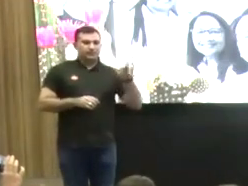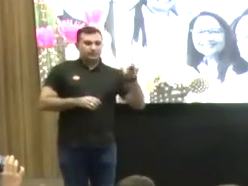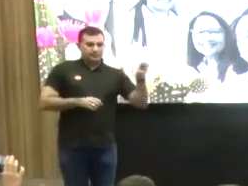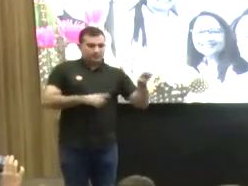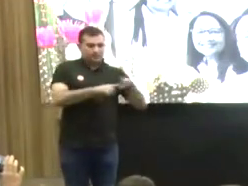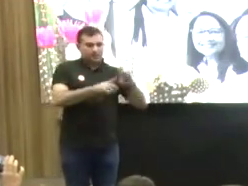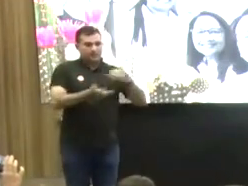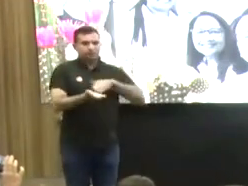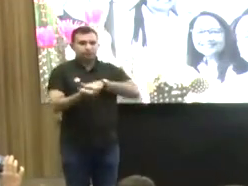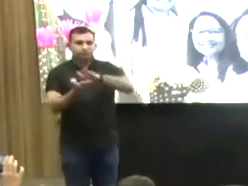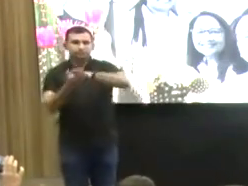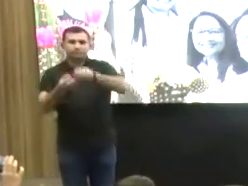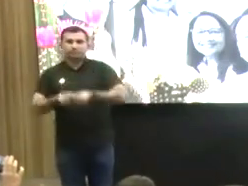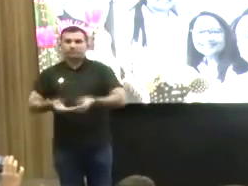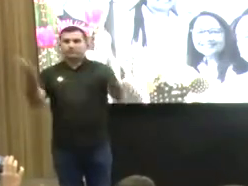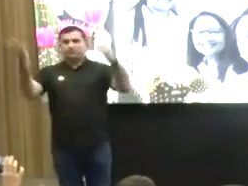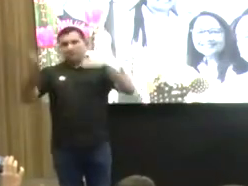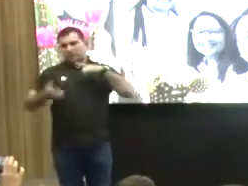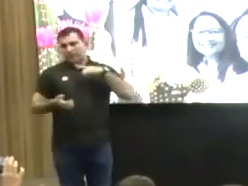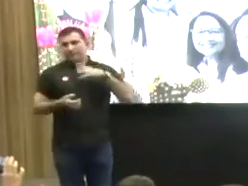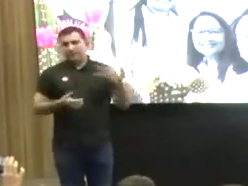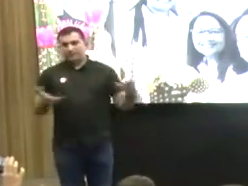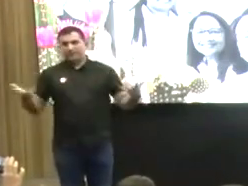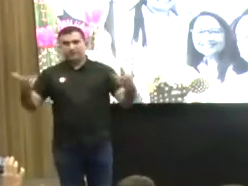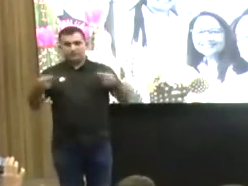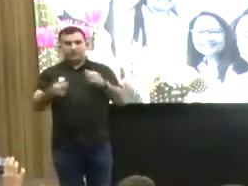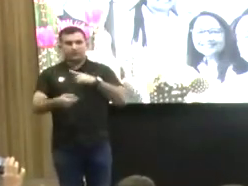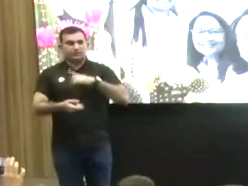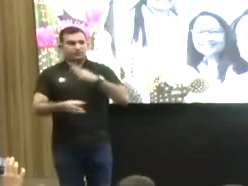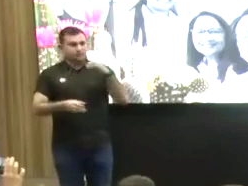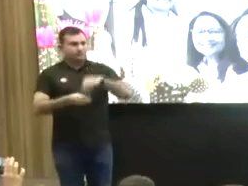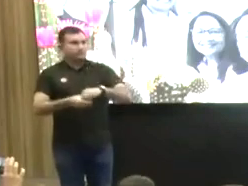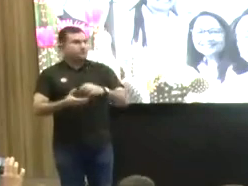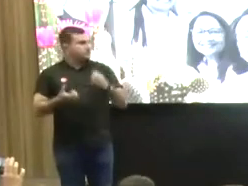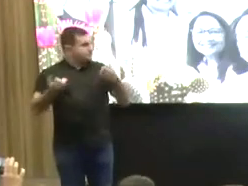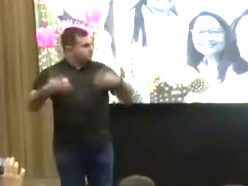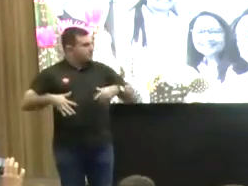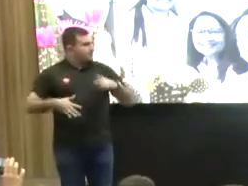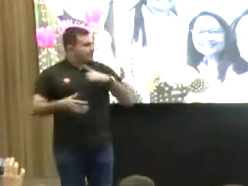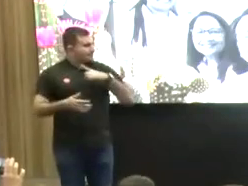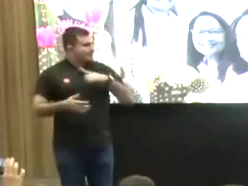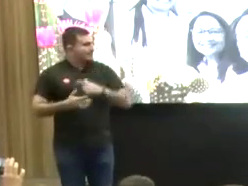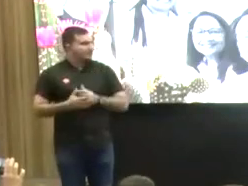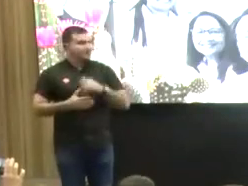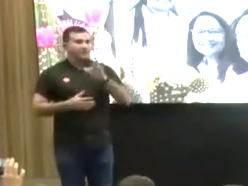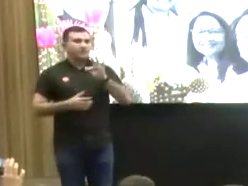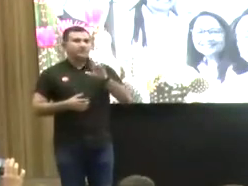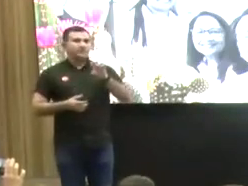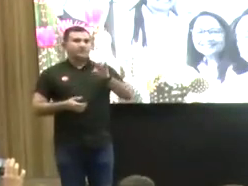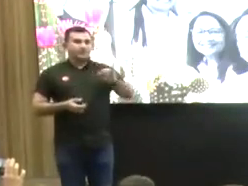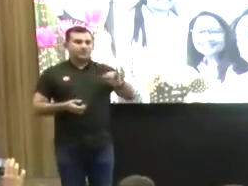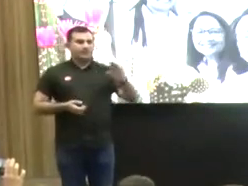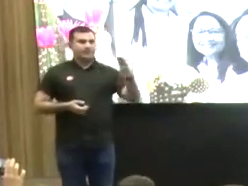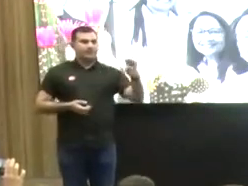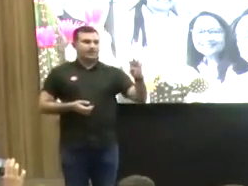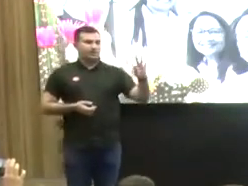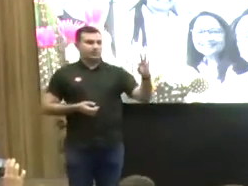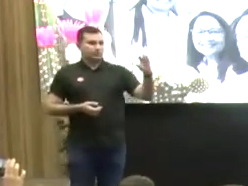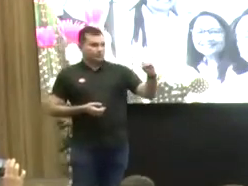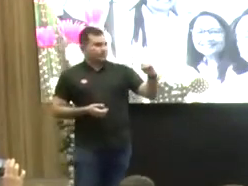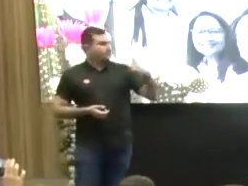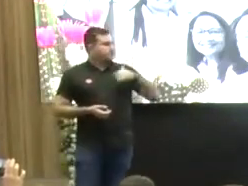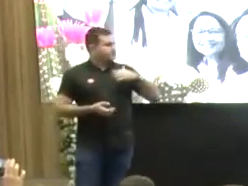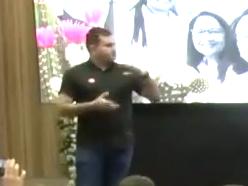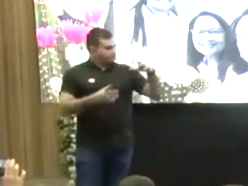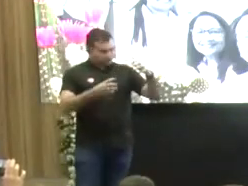e publicou no livro. Eu acho que foi uma coisa maravilhosa que ela fez. Lá tem um escrito de Frei Beto, que é muito interessante, que eu assumi esse escrito